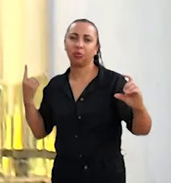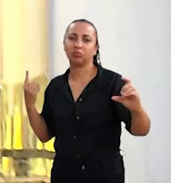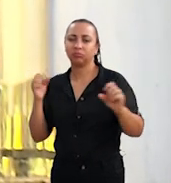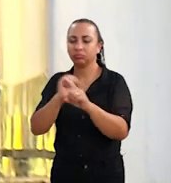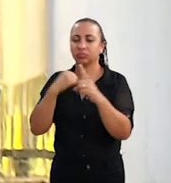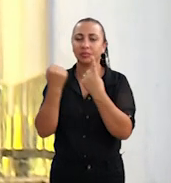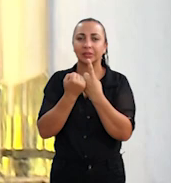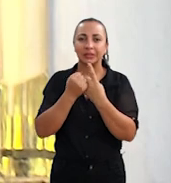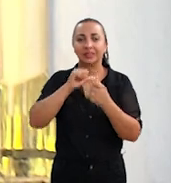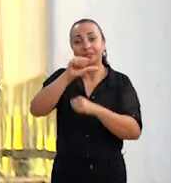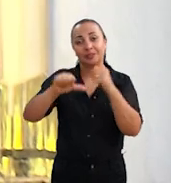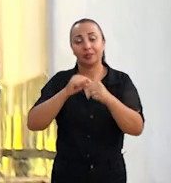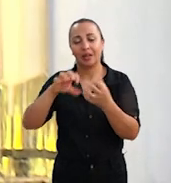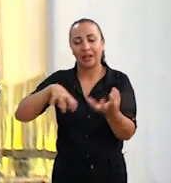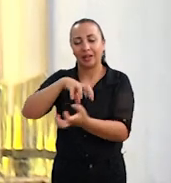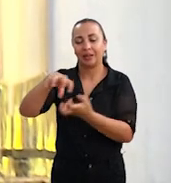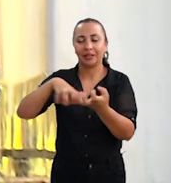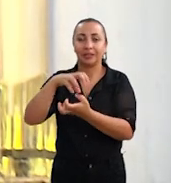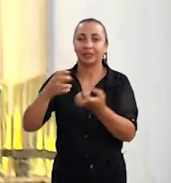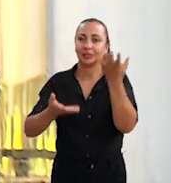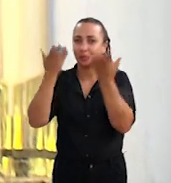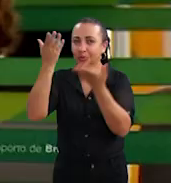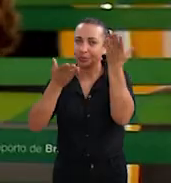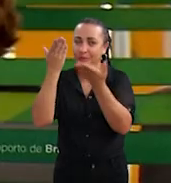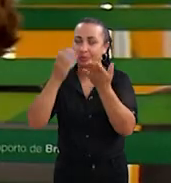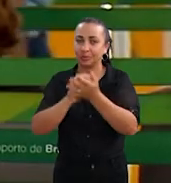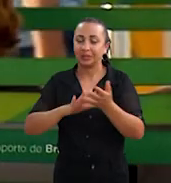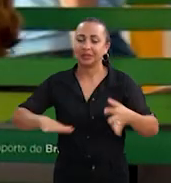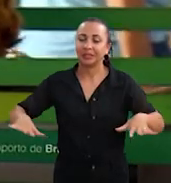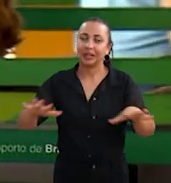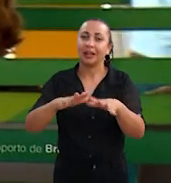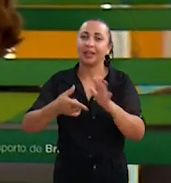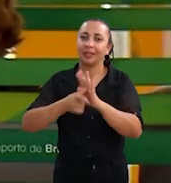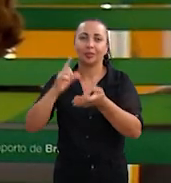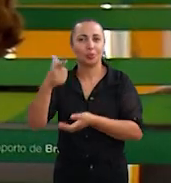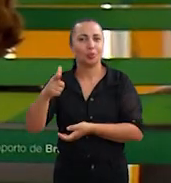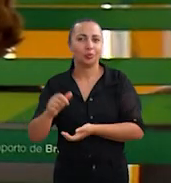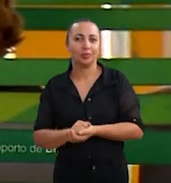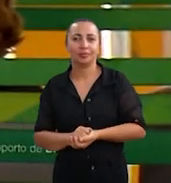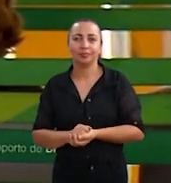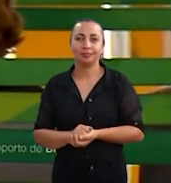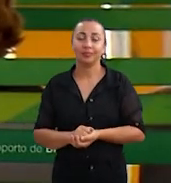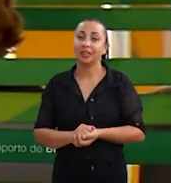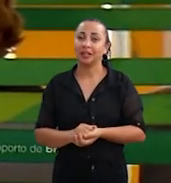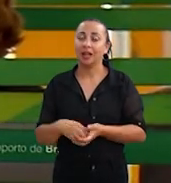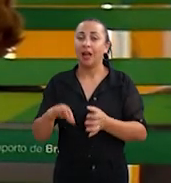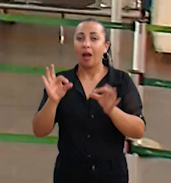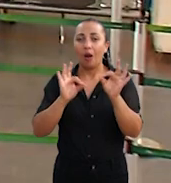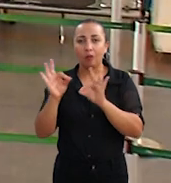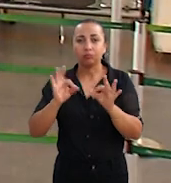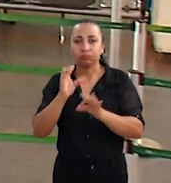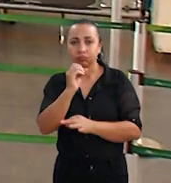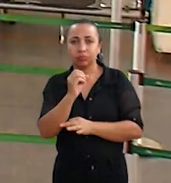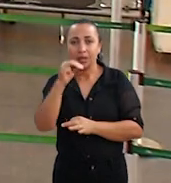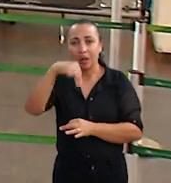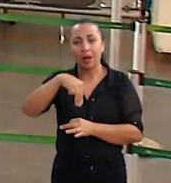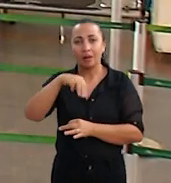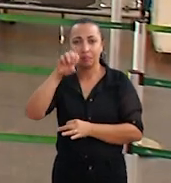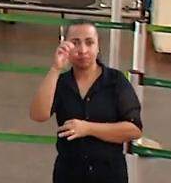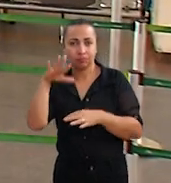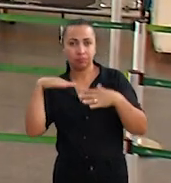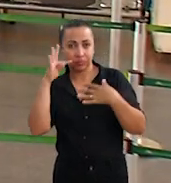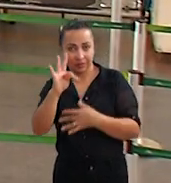social, desencadeando uma crise econômica sem precedentes na área. De acordo com a Organização Mundial do